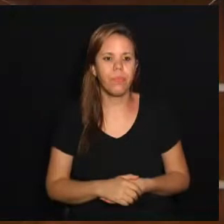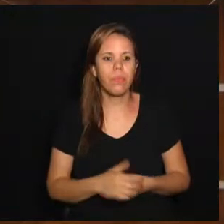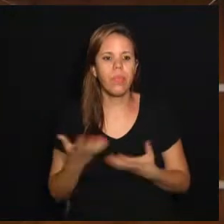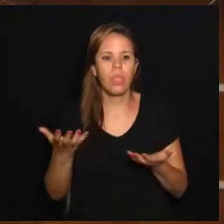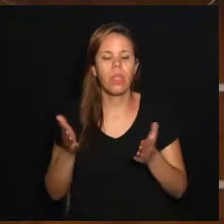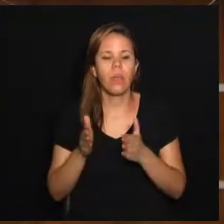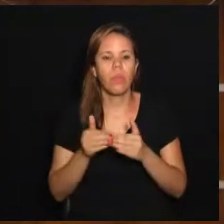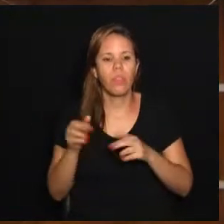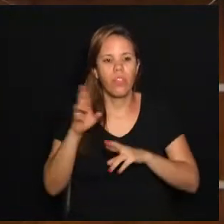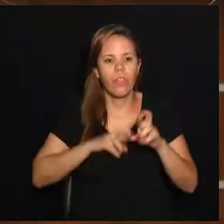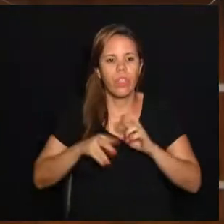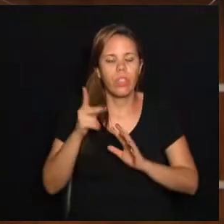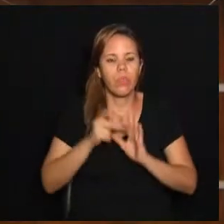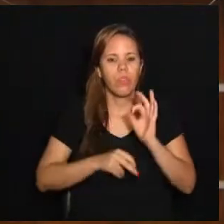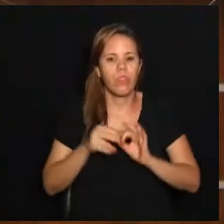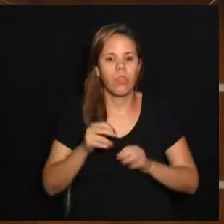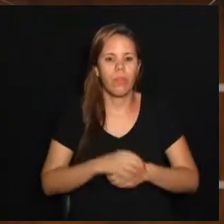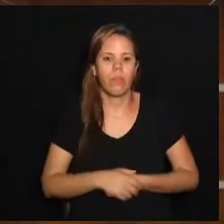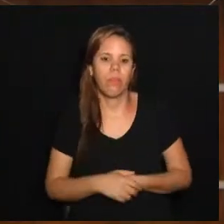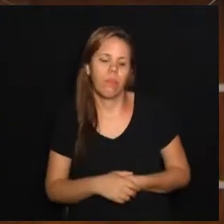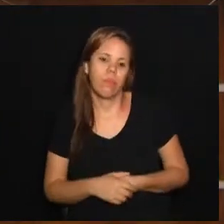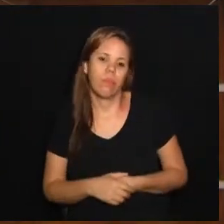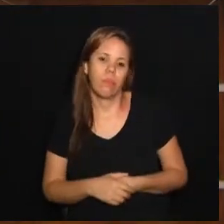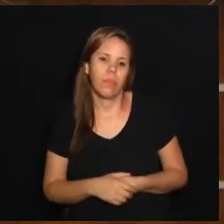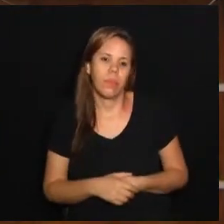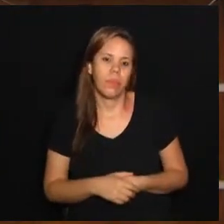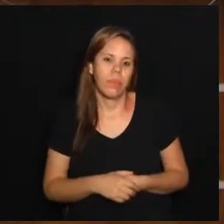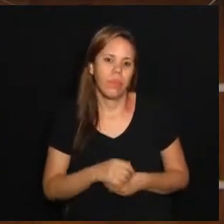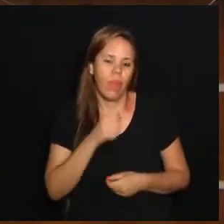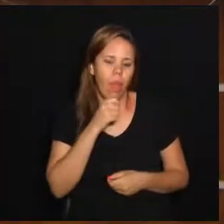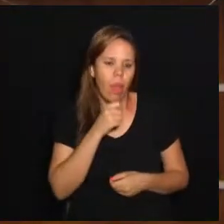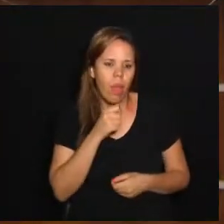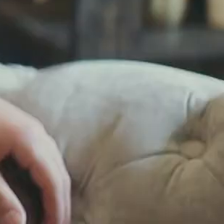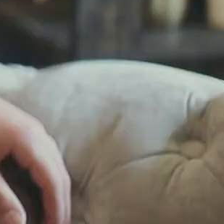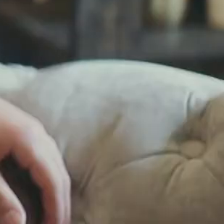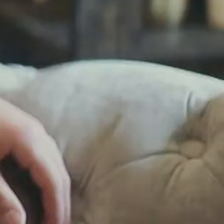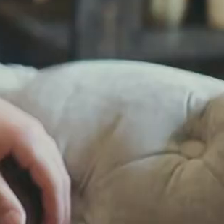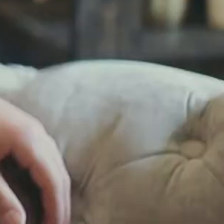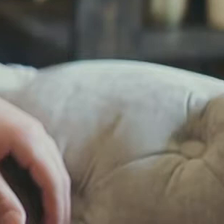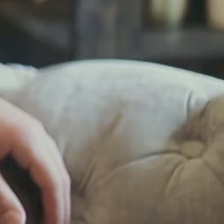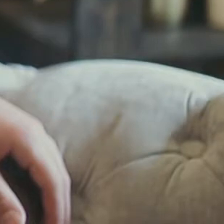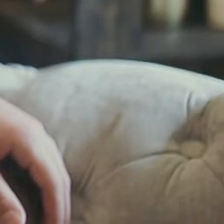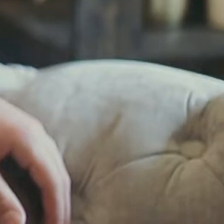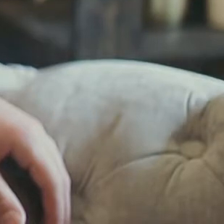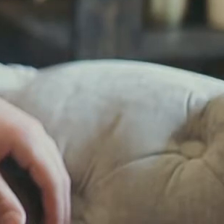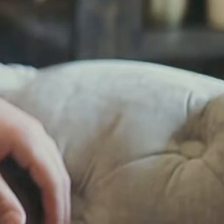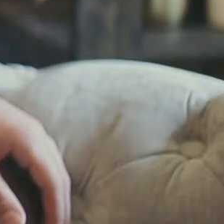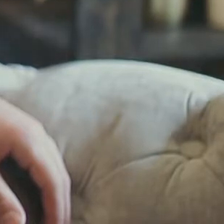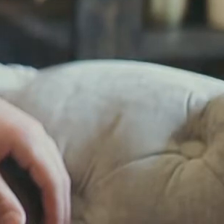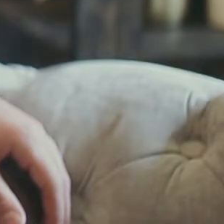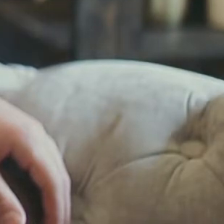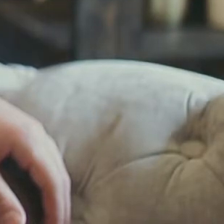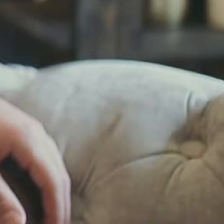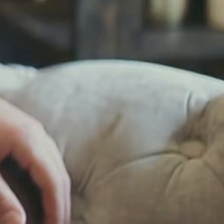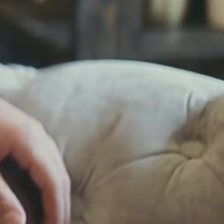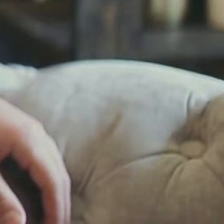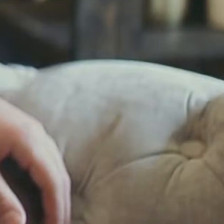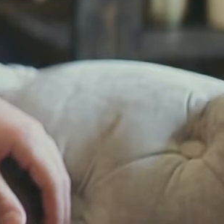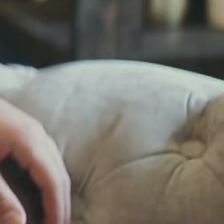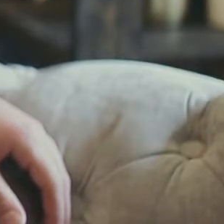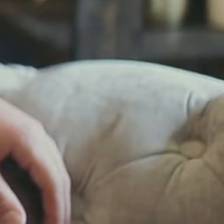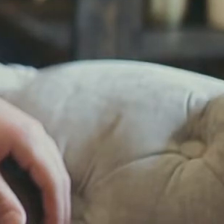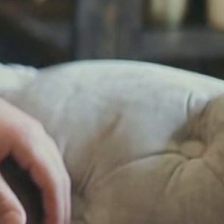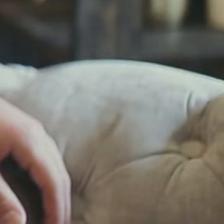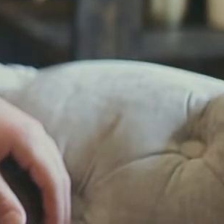marcelo silva hermínio monteiro e zé carlos a proposta de silva que proíbe a comercialização a